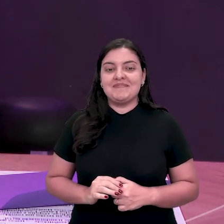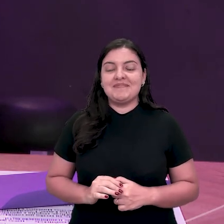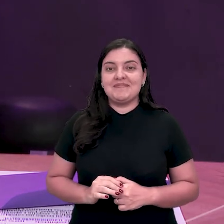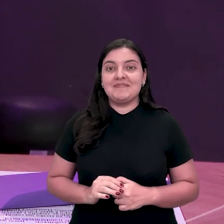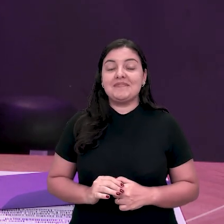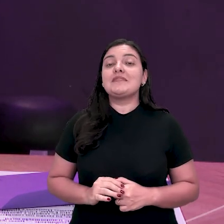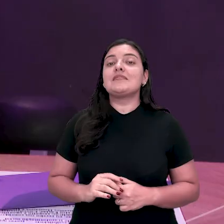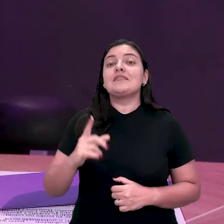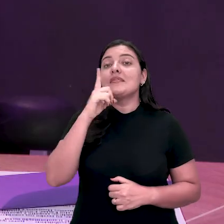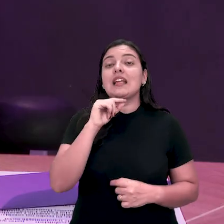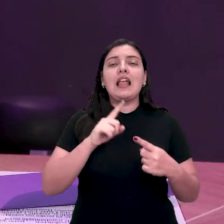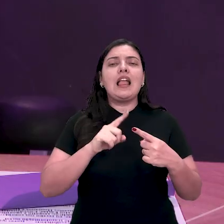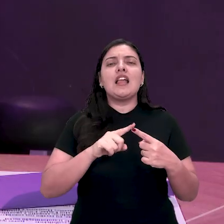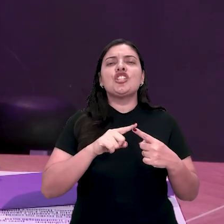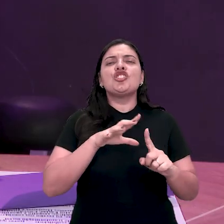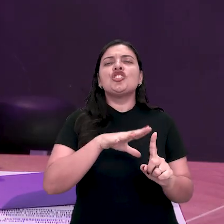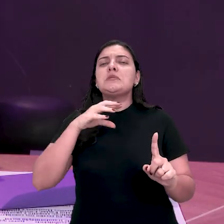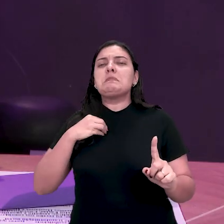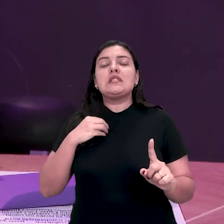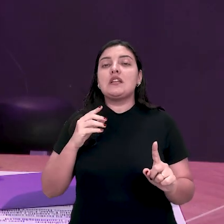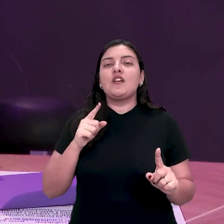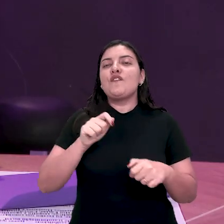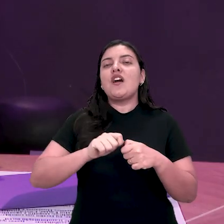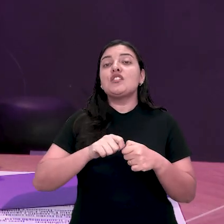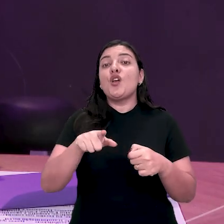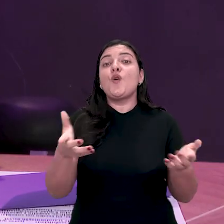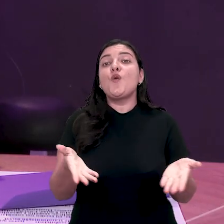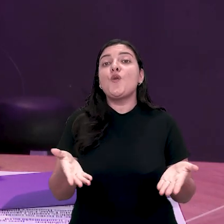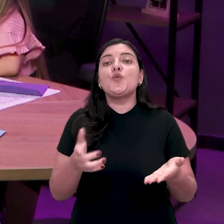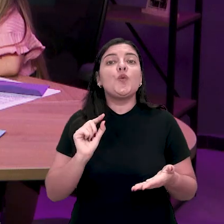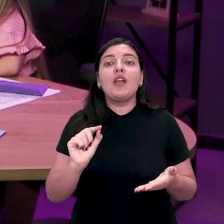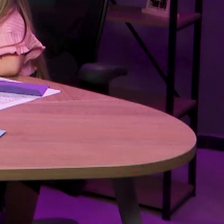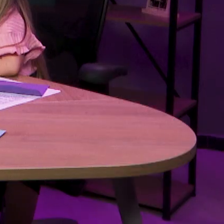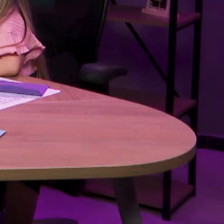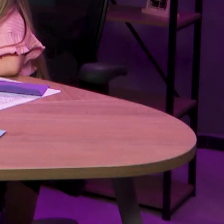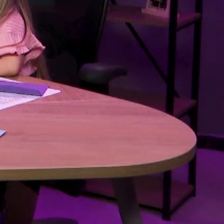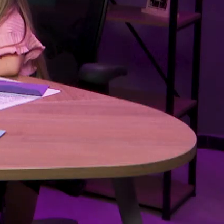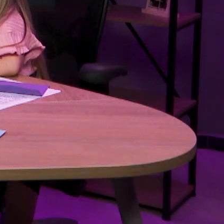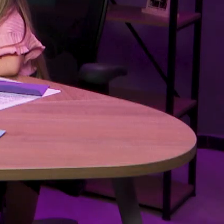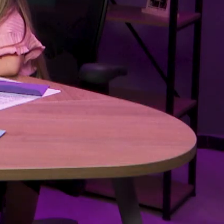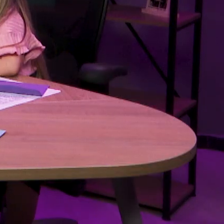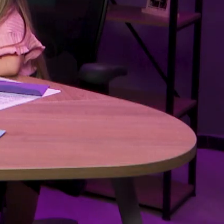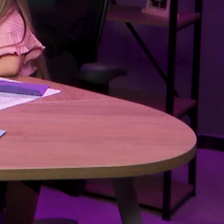Sim. Quem te inspirou para fazer o que você faz hoje?